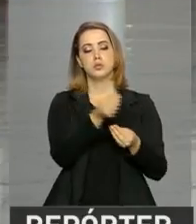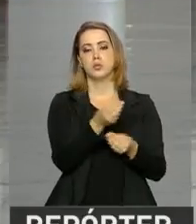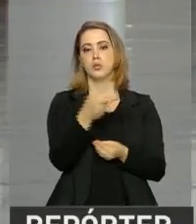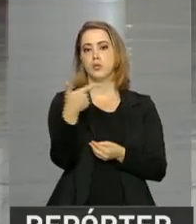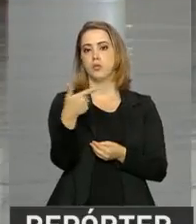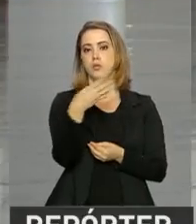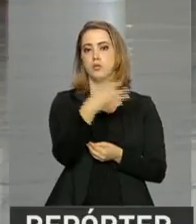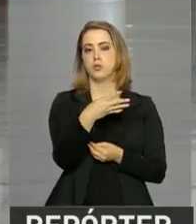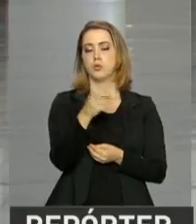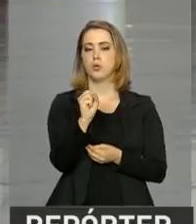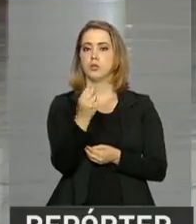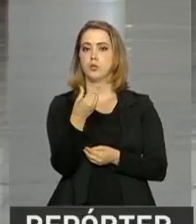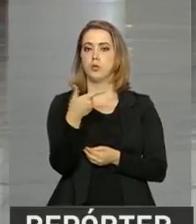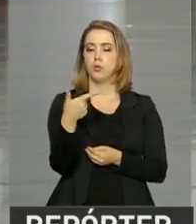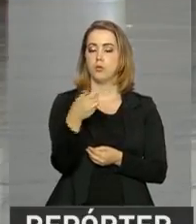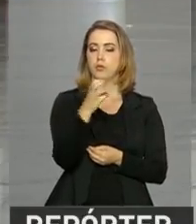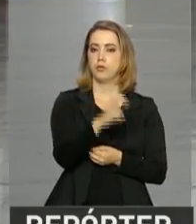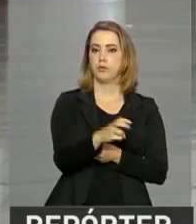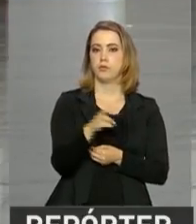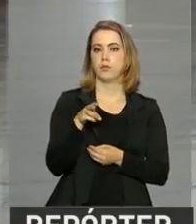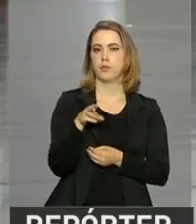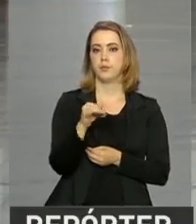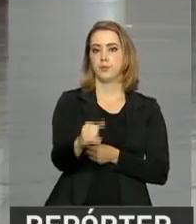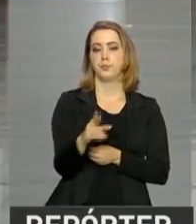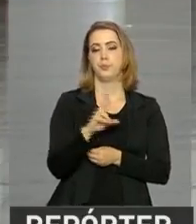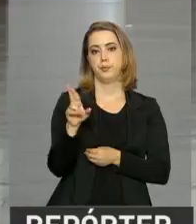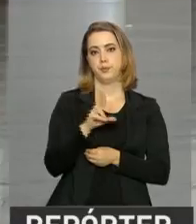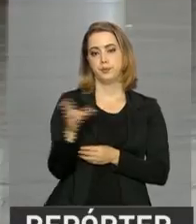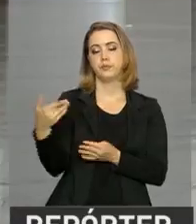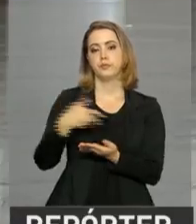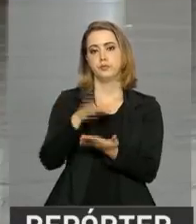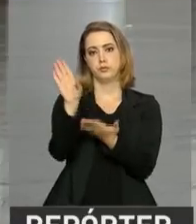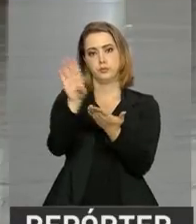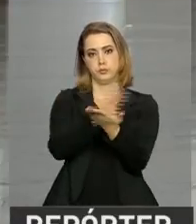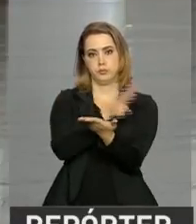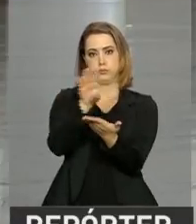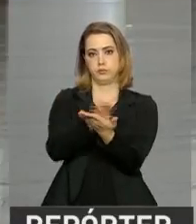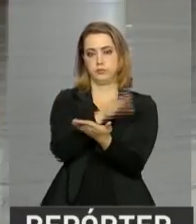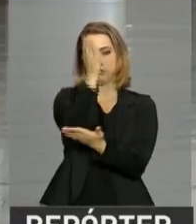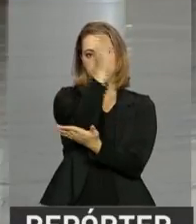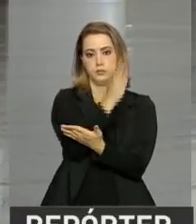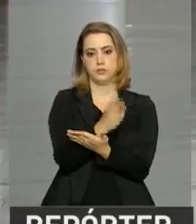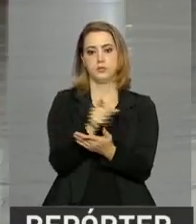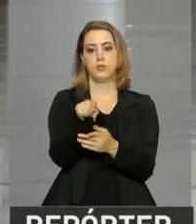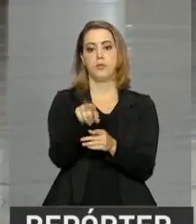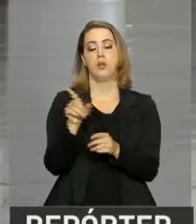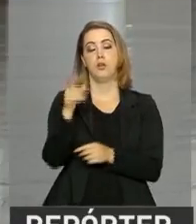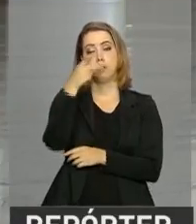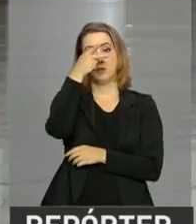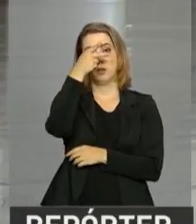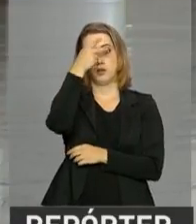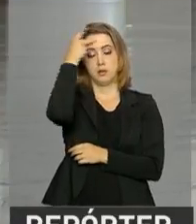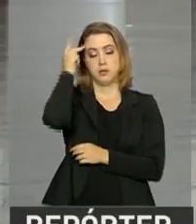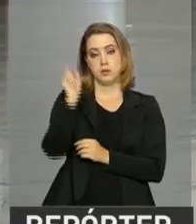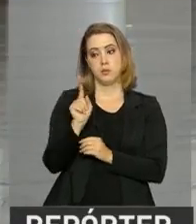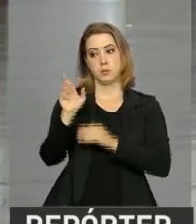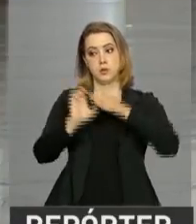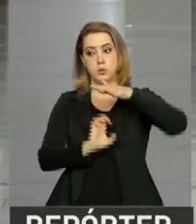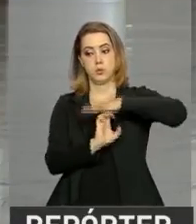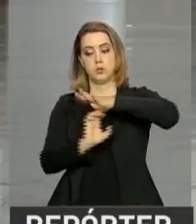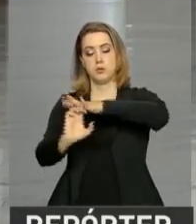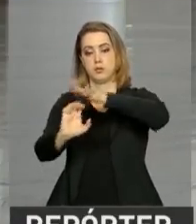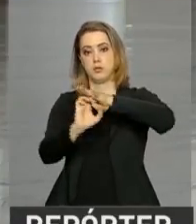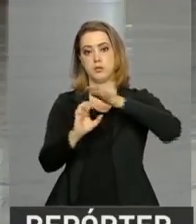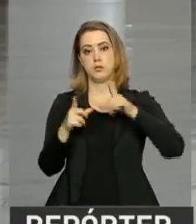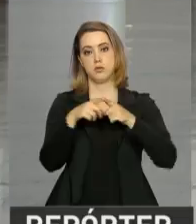bilhões de reais ao país. E os investidores japoneses são investidores em potencial. Segundo o Itamaraty, o